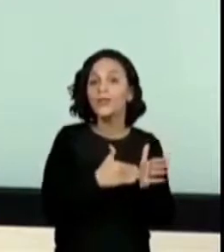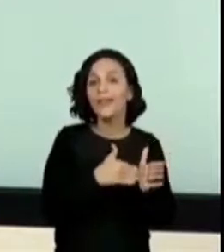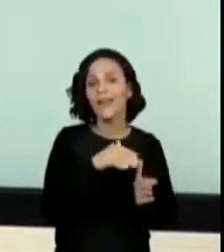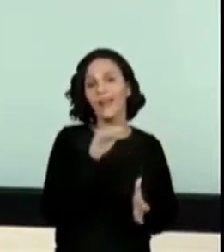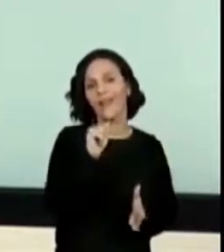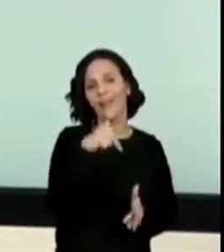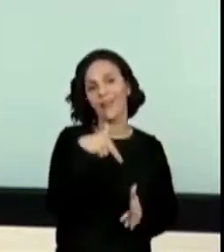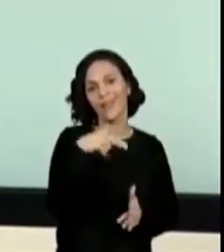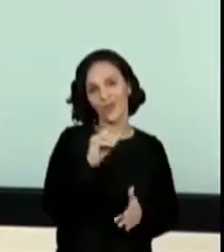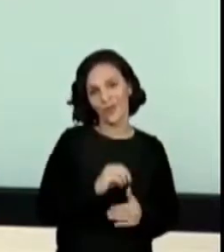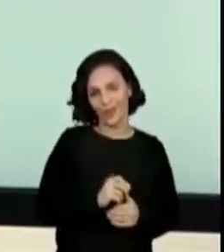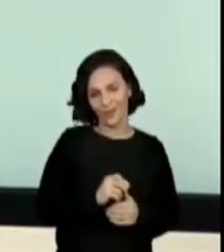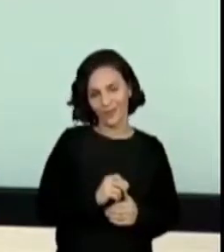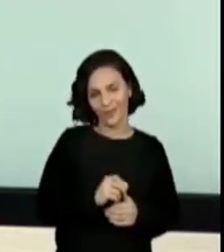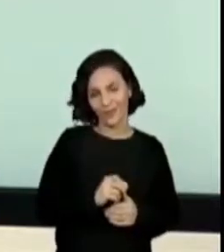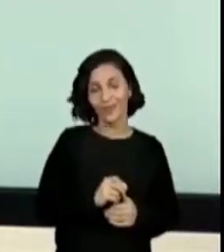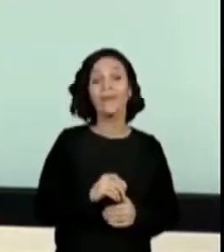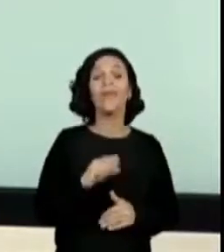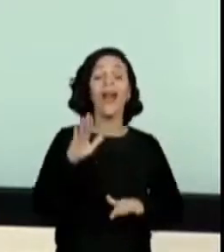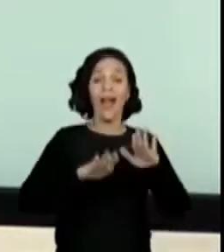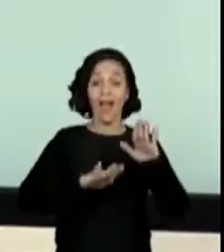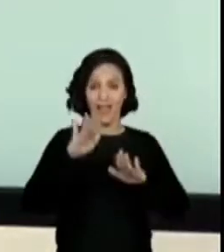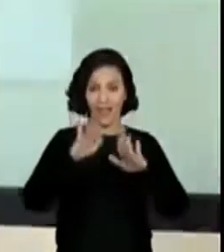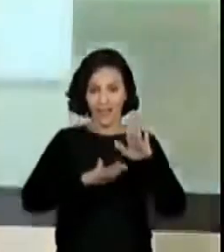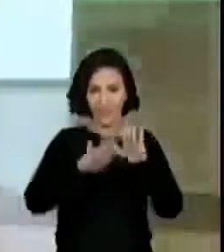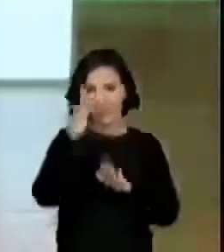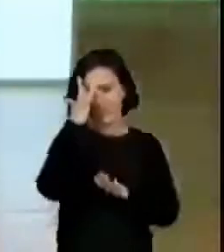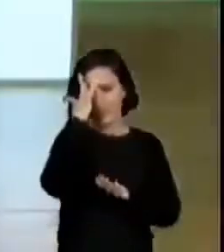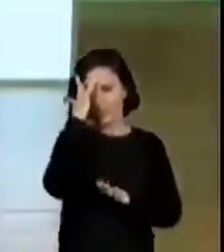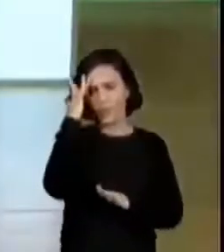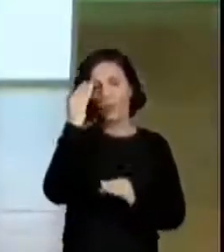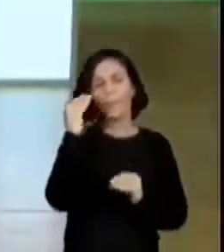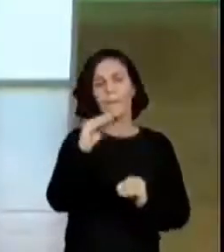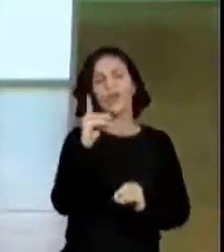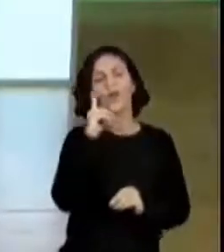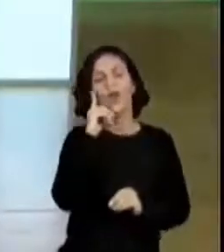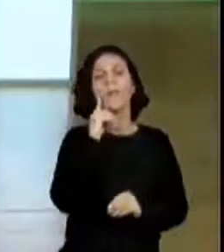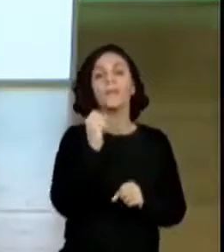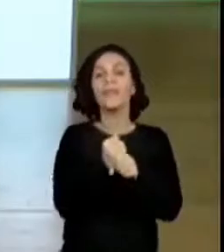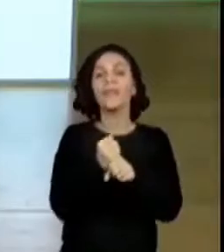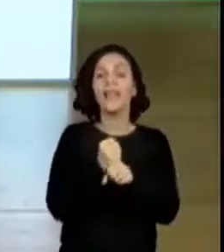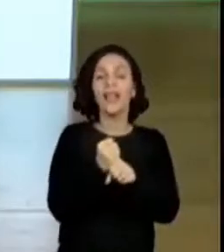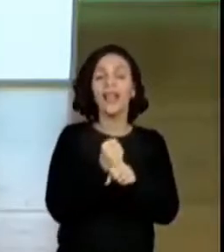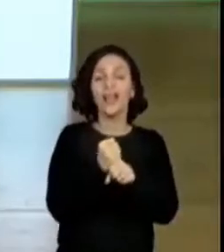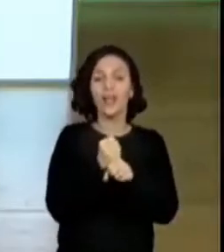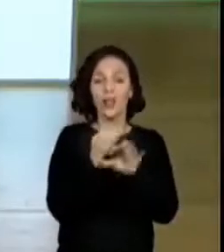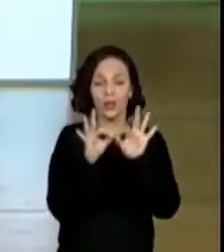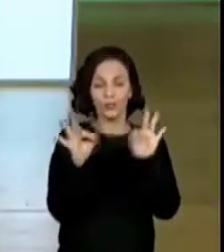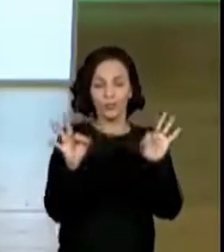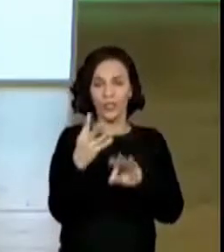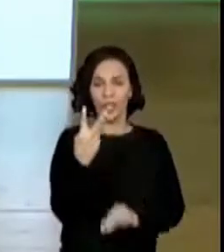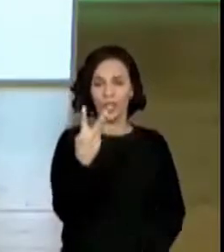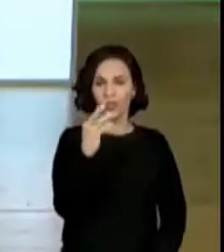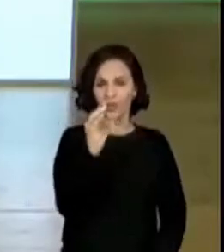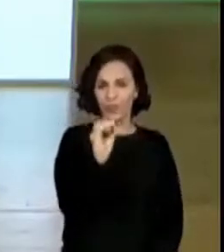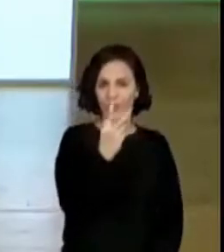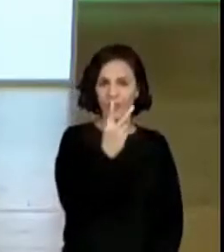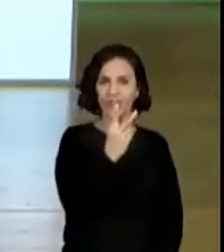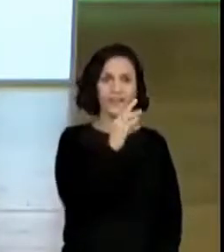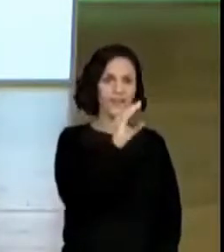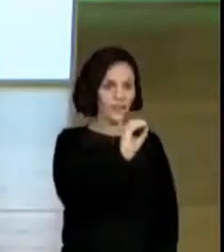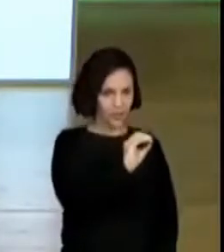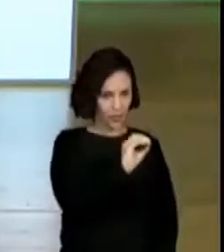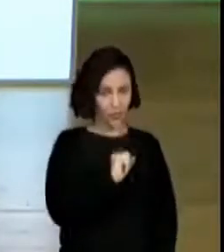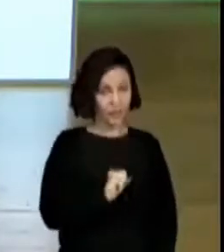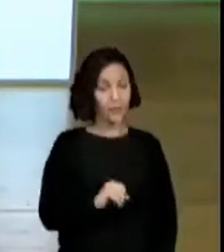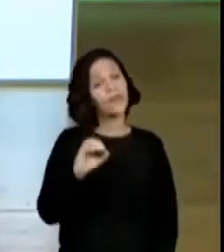2020. Tem gente que coloca o ano inteiro. Olha lá, elas estão colocando isso mesmo pra gente, ó. Tem gente que coloca 2020